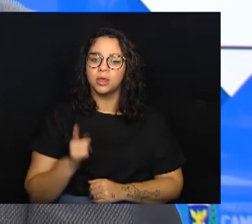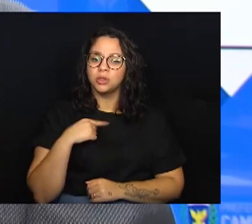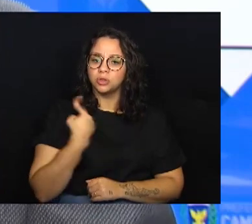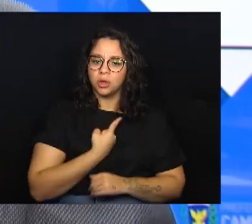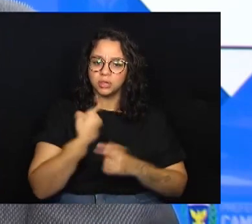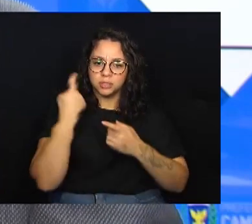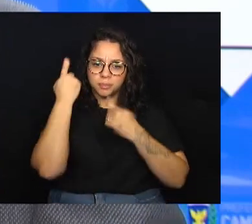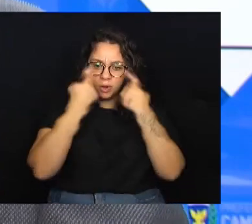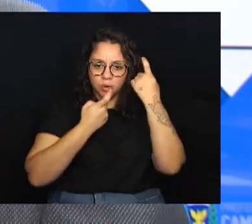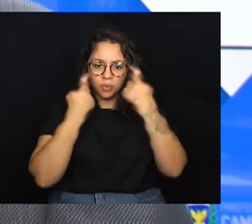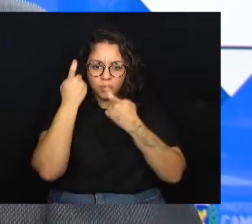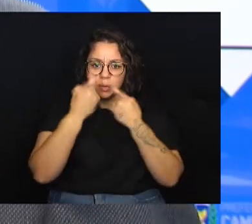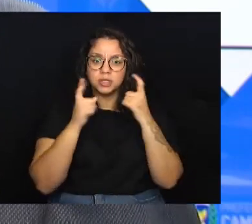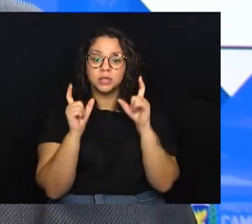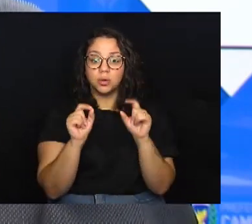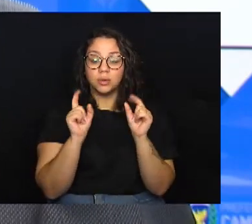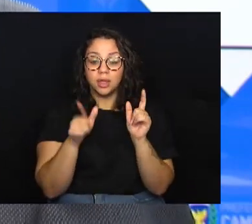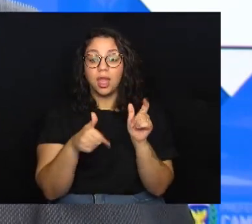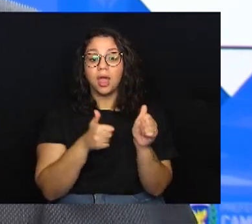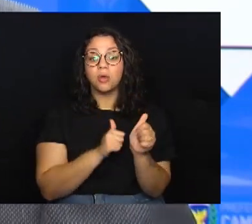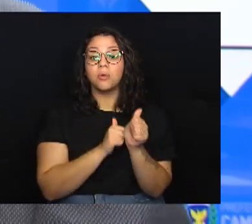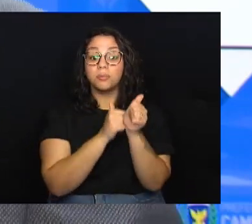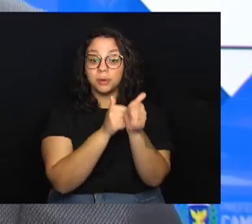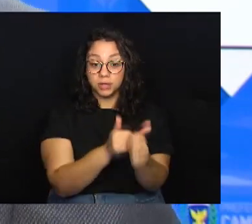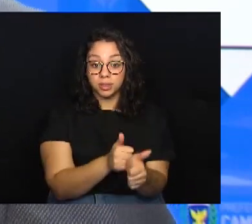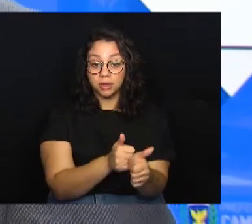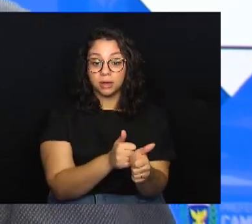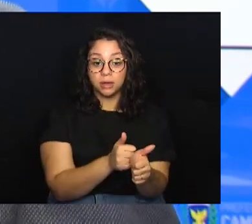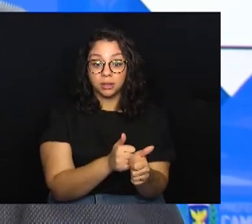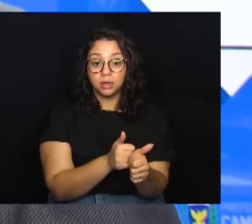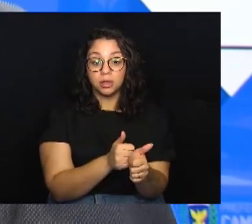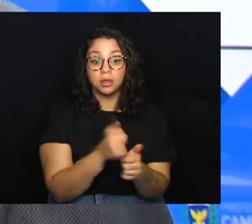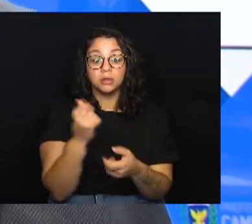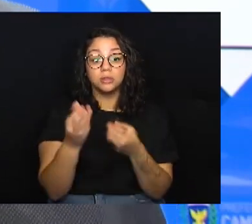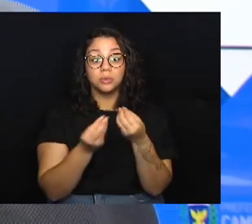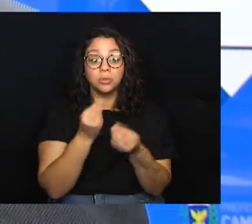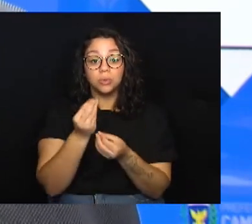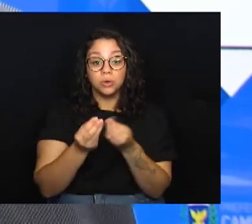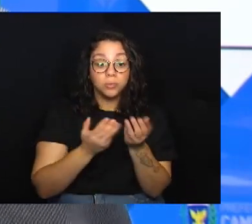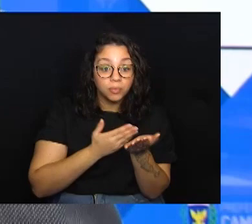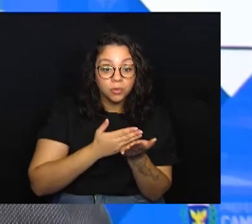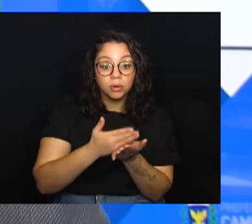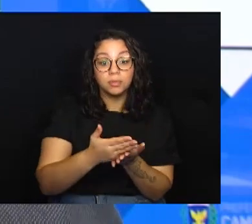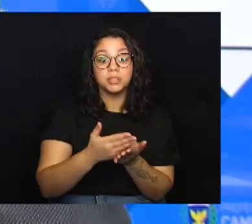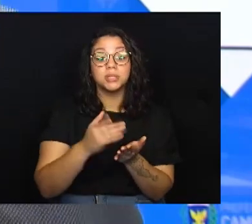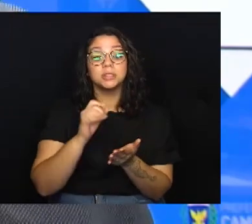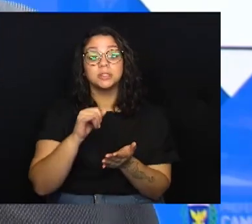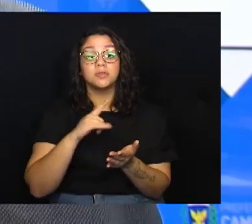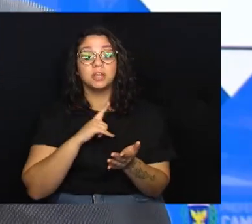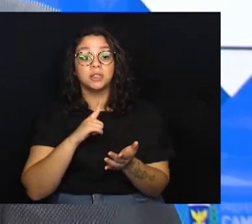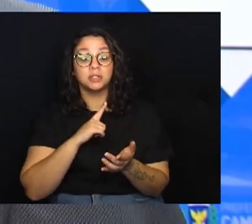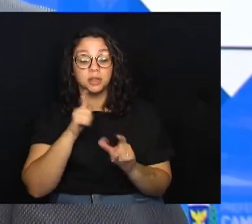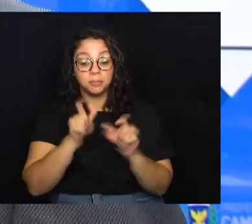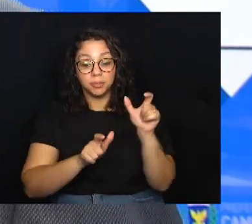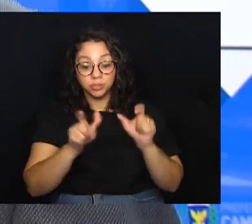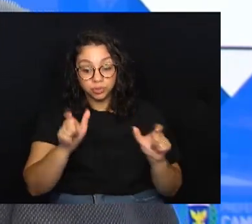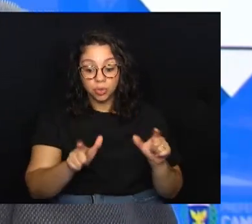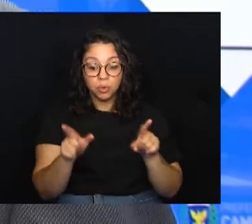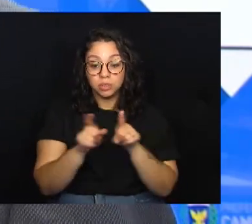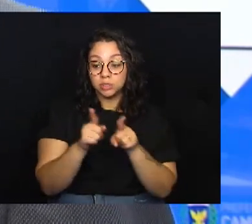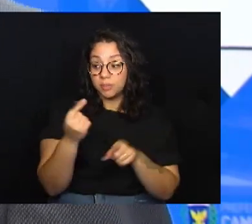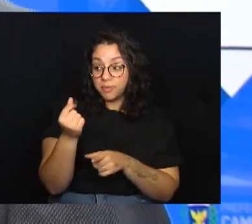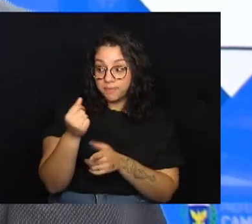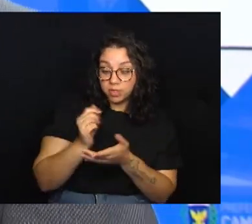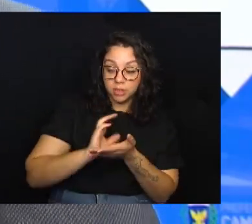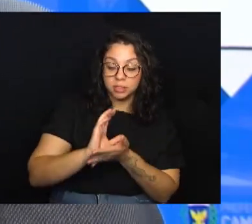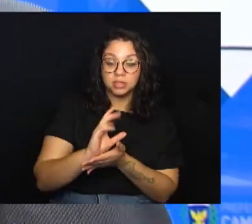legislativo justamente é acompanhar isso, de que forma que vai ser implantada, se vai ter recursos humanos, recursos financeiros para que seja